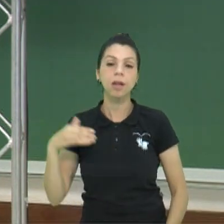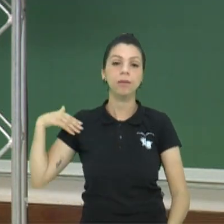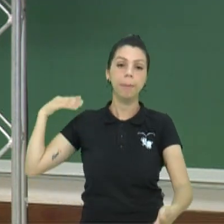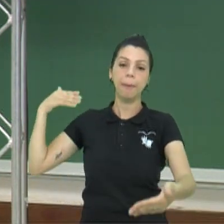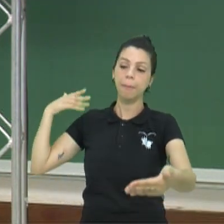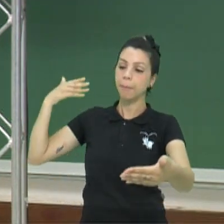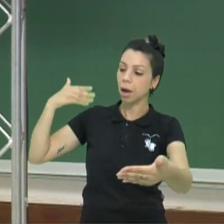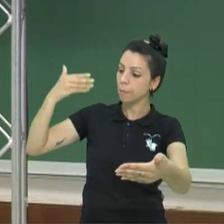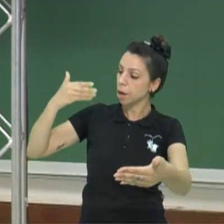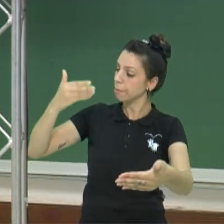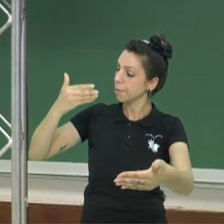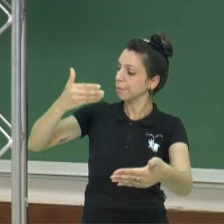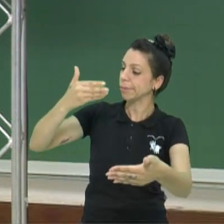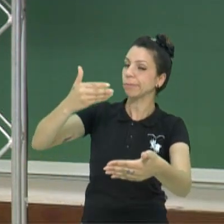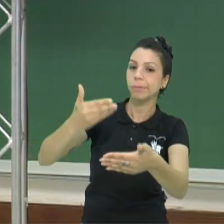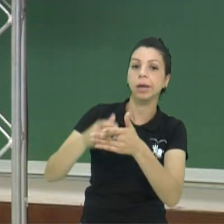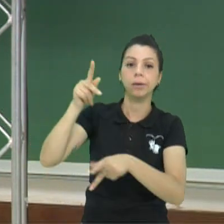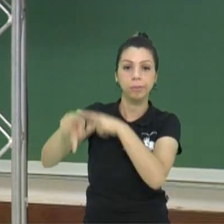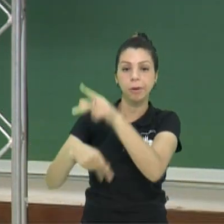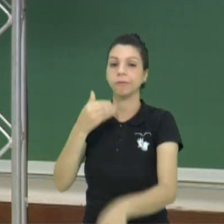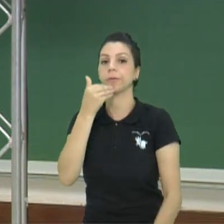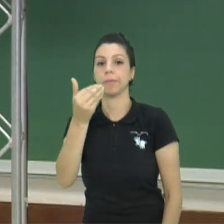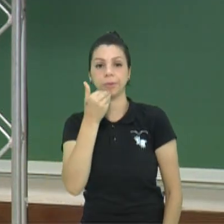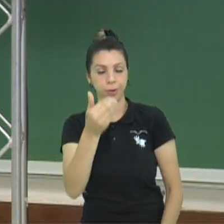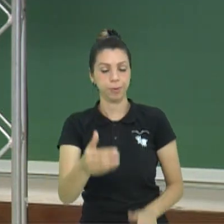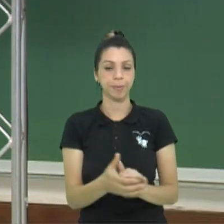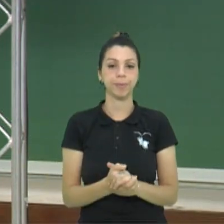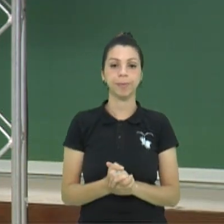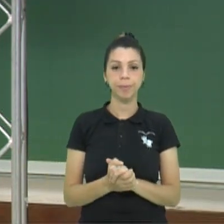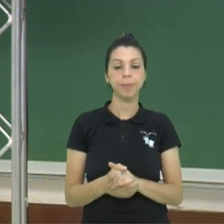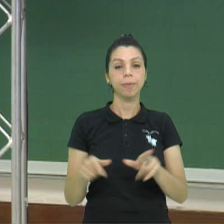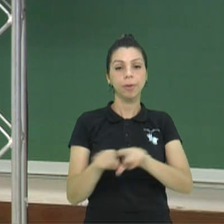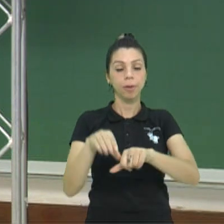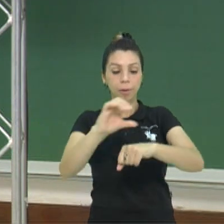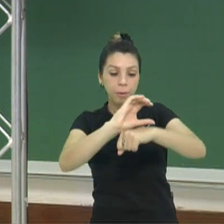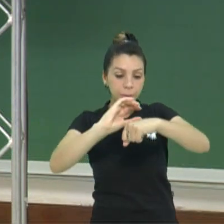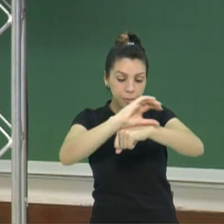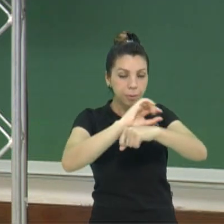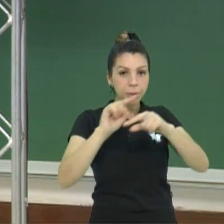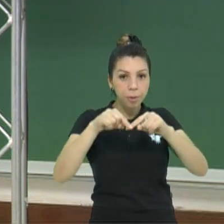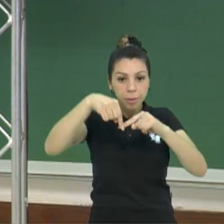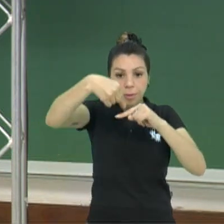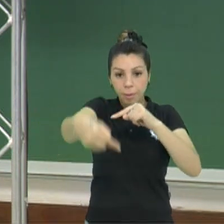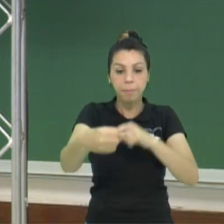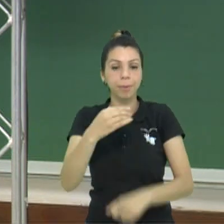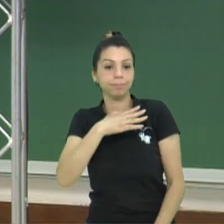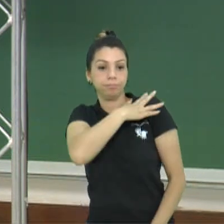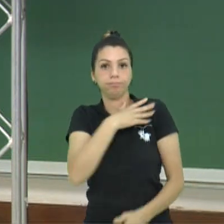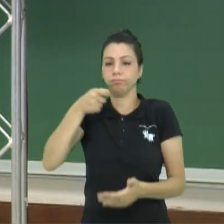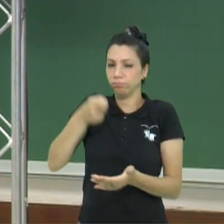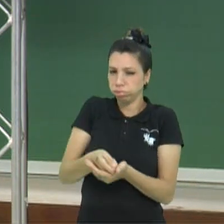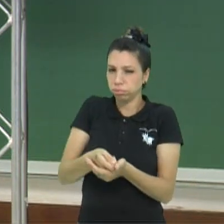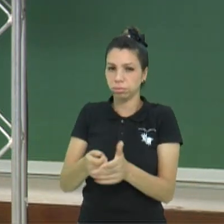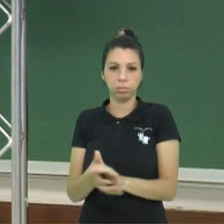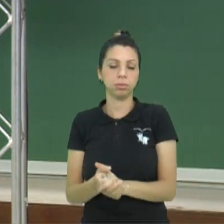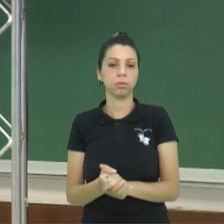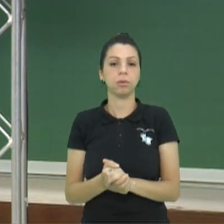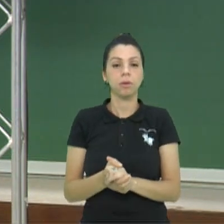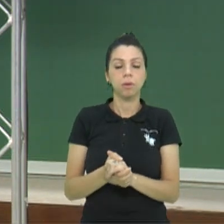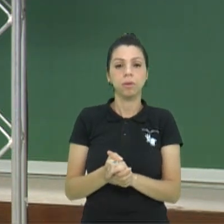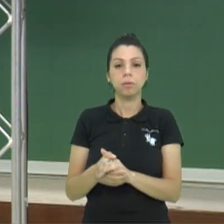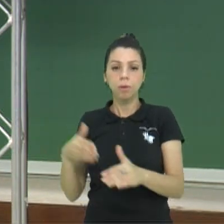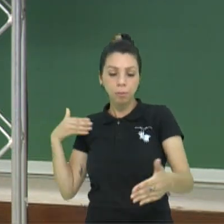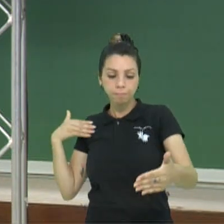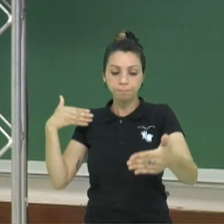sendo reivindicados pela sociedade. Essa Constituição foi criada pós-regime militar. Então é nesse